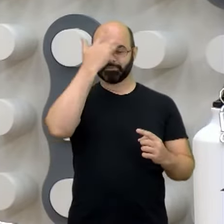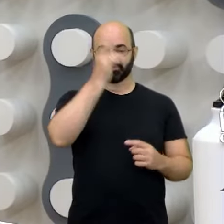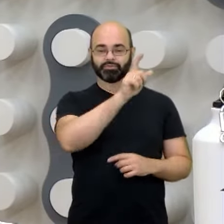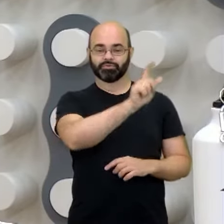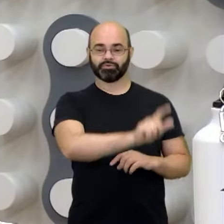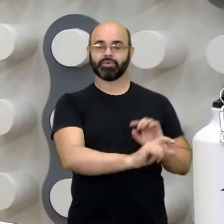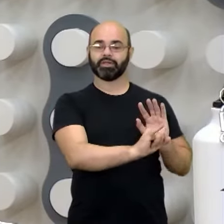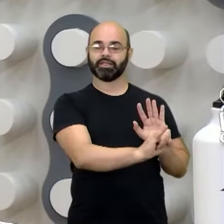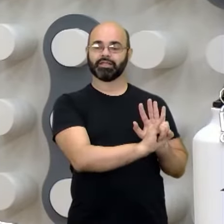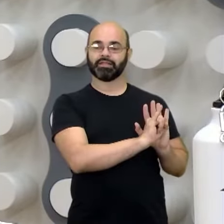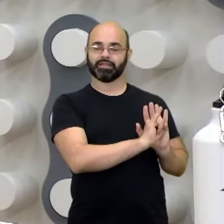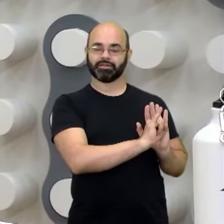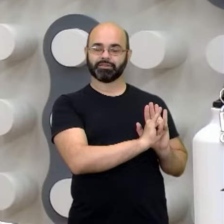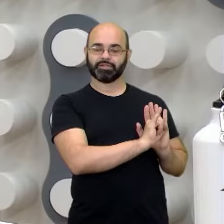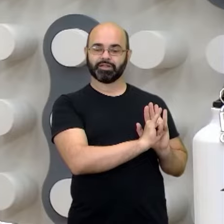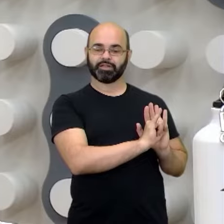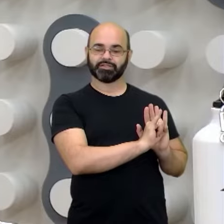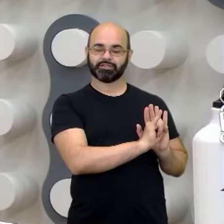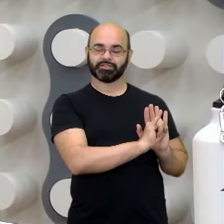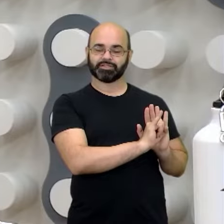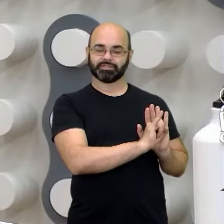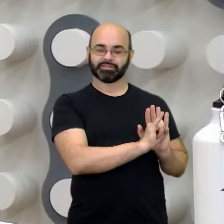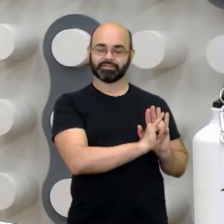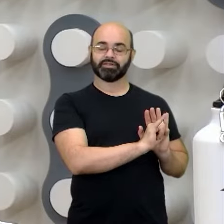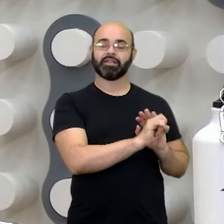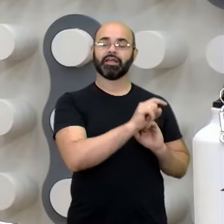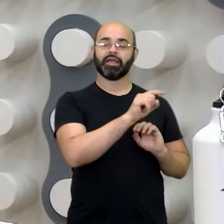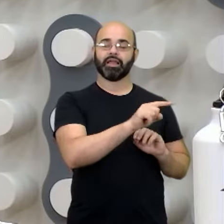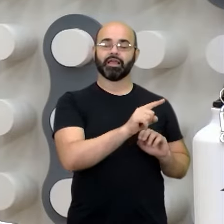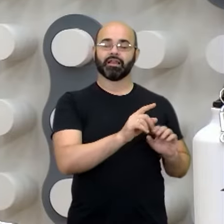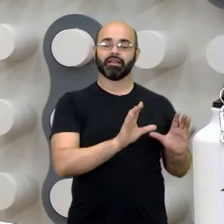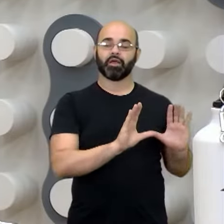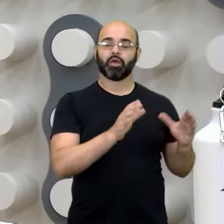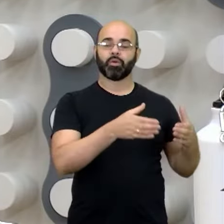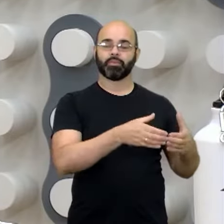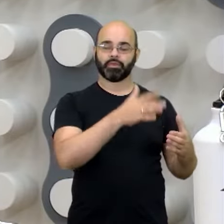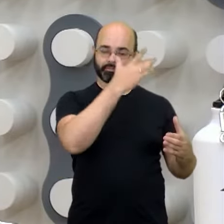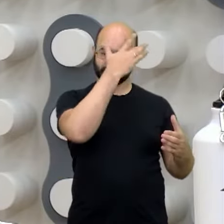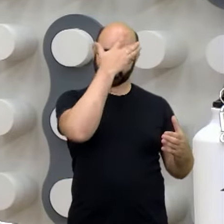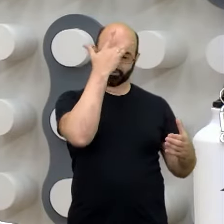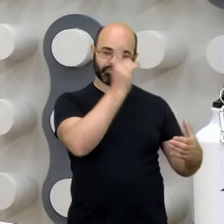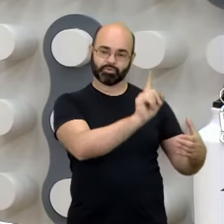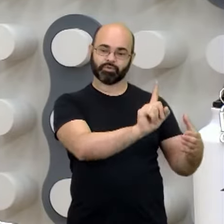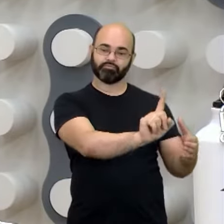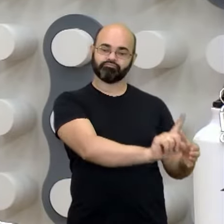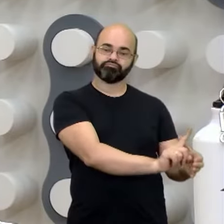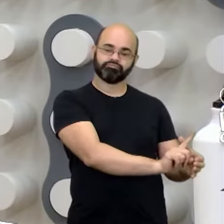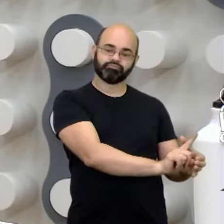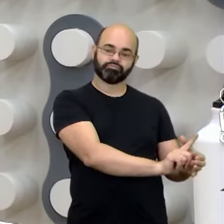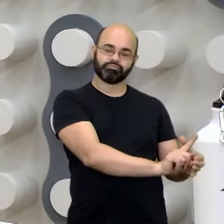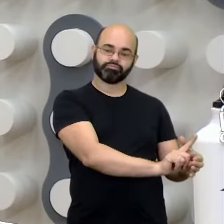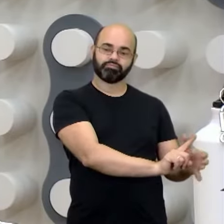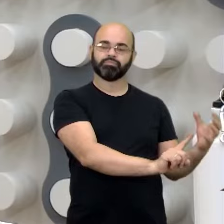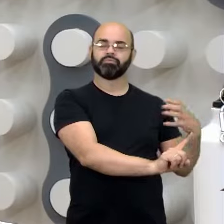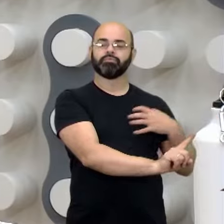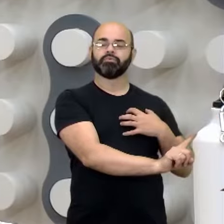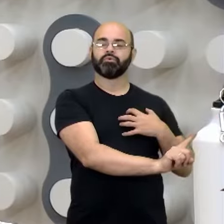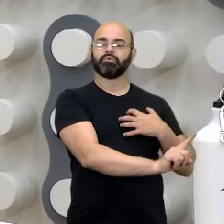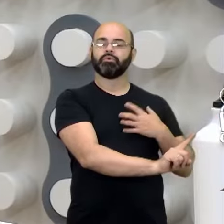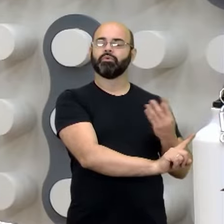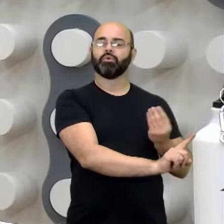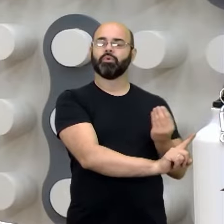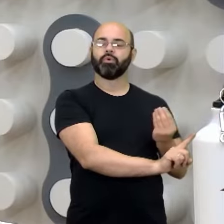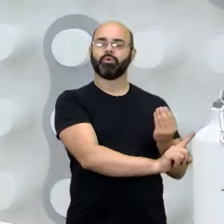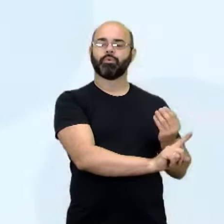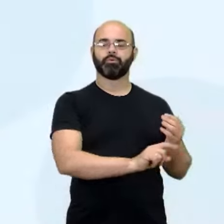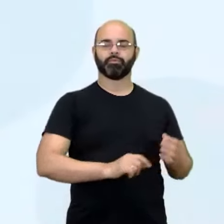indivíduo, e também como ele pertence a uma comunidade, ao grupo que ele está inserido. Então, vamos aí na tela, eu